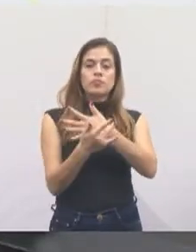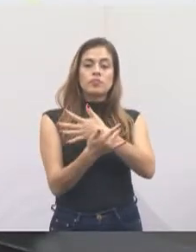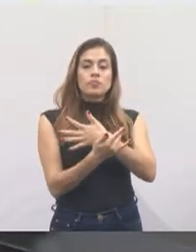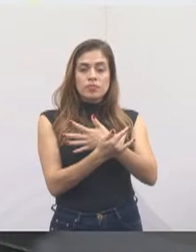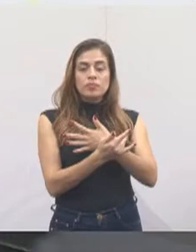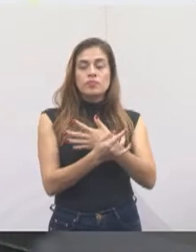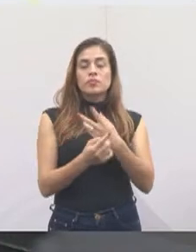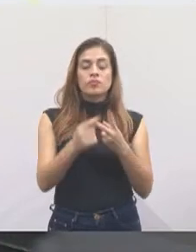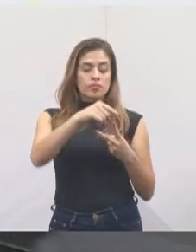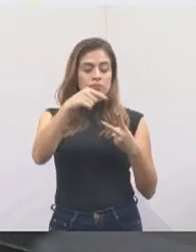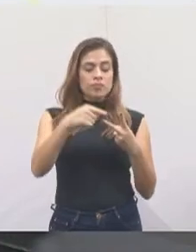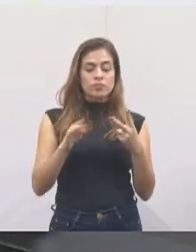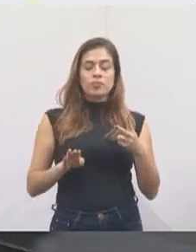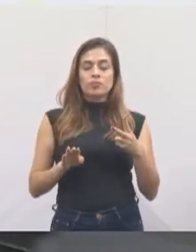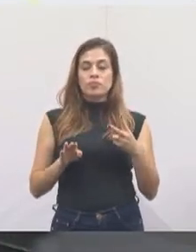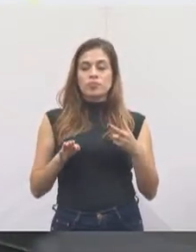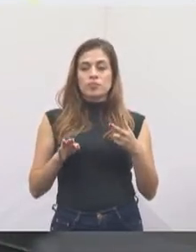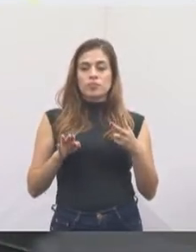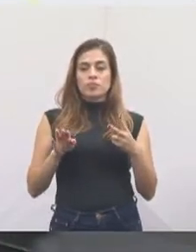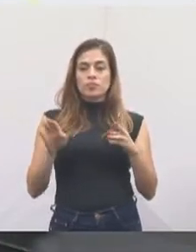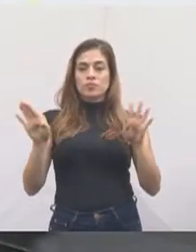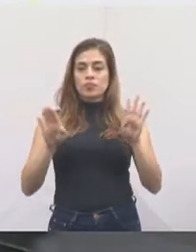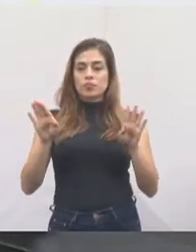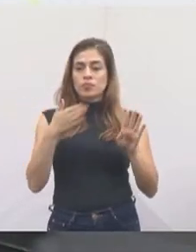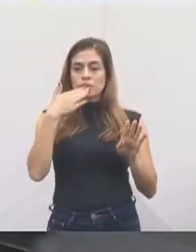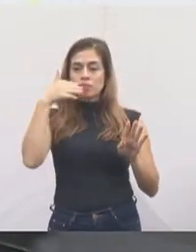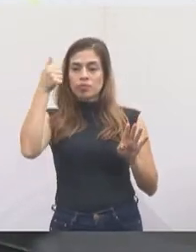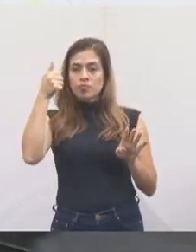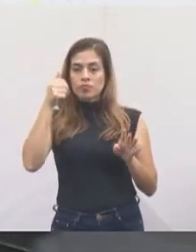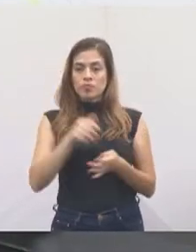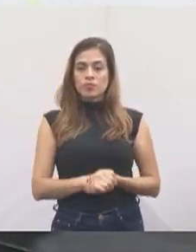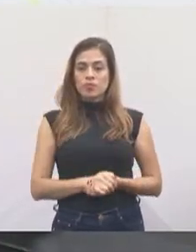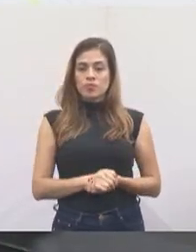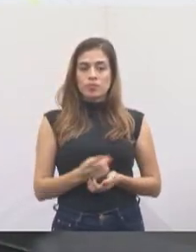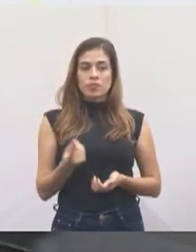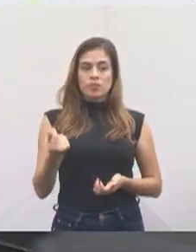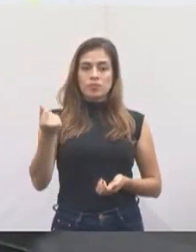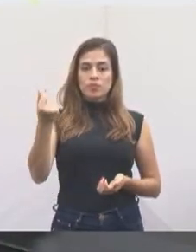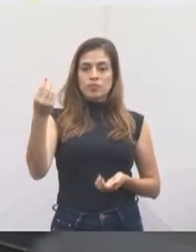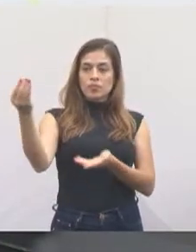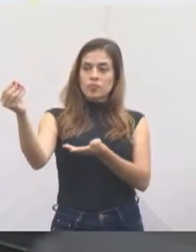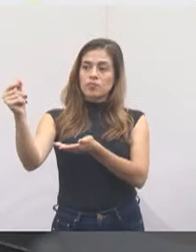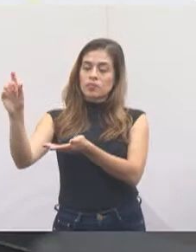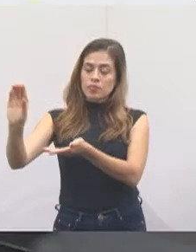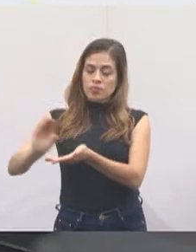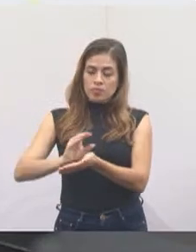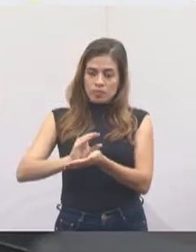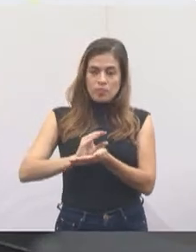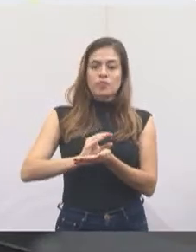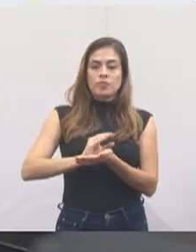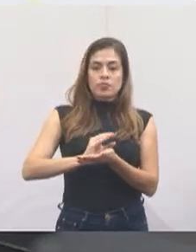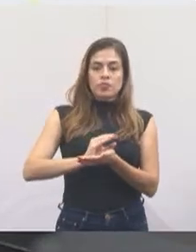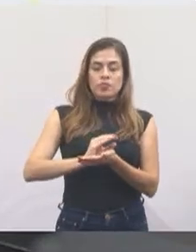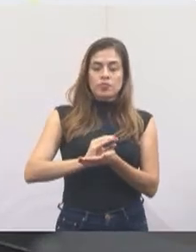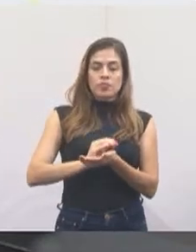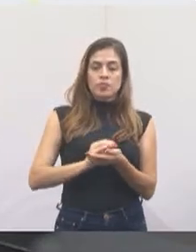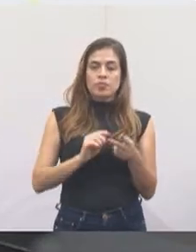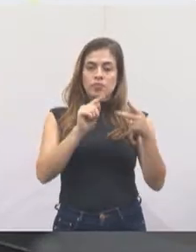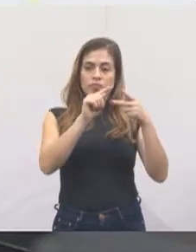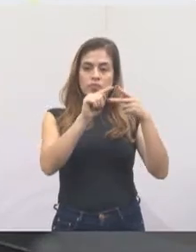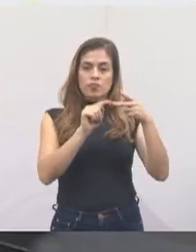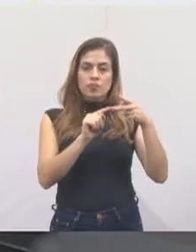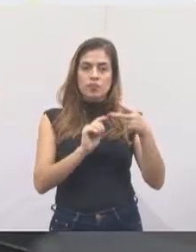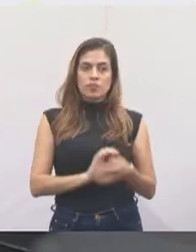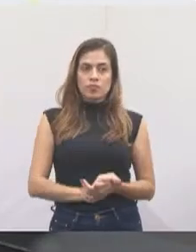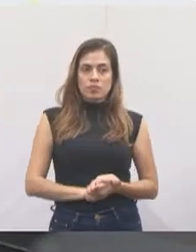licitado para melhor aproveitamento de valores recebidos nas emendas do item 1 e 2 do